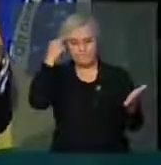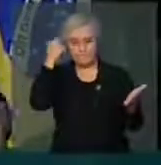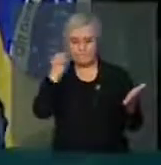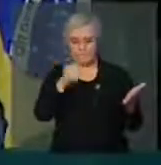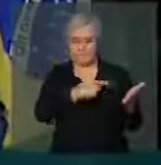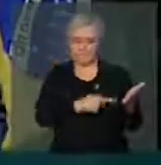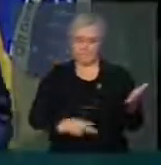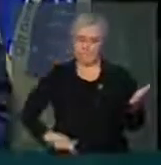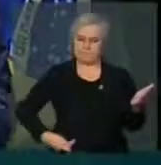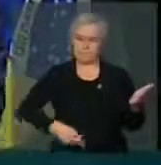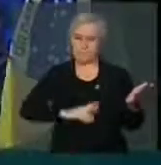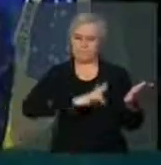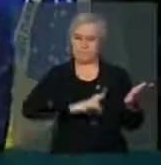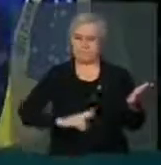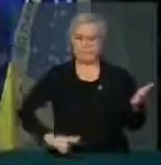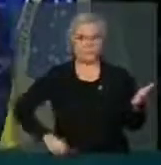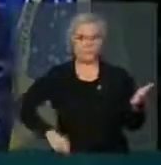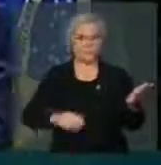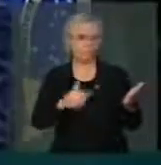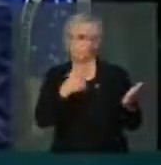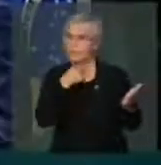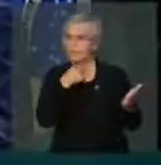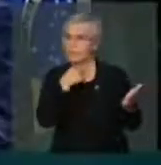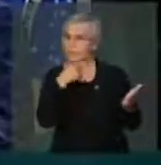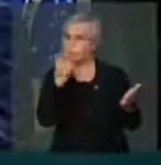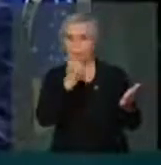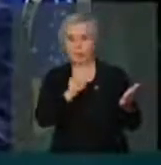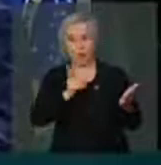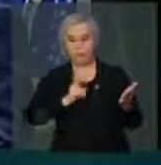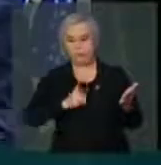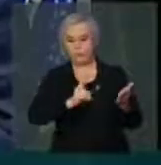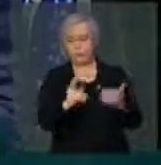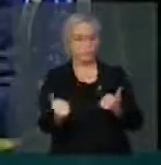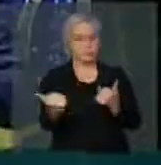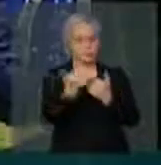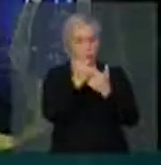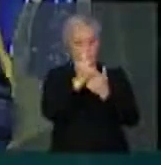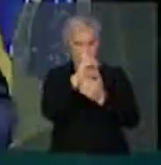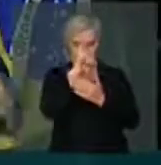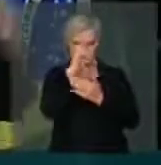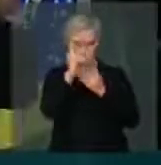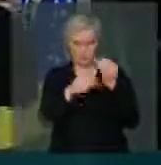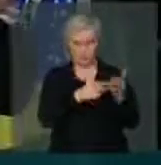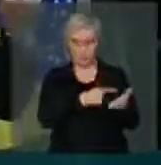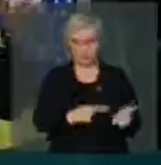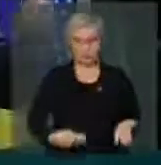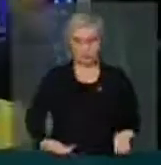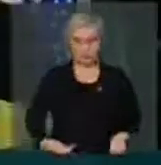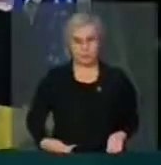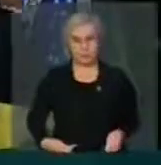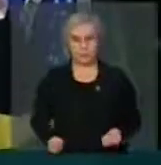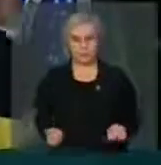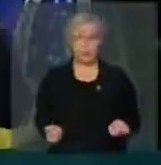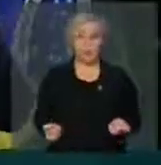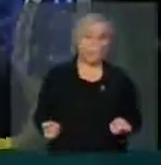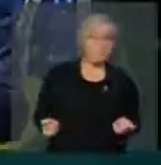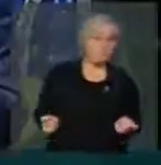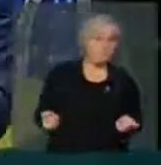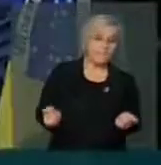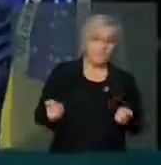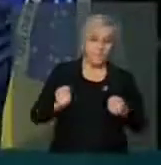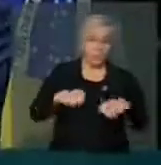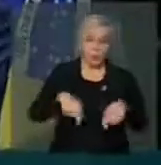da República não tem condições de permanecer no cargo, possam ser